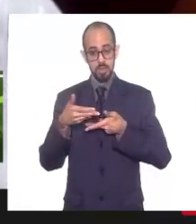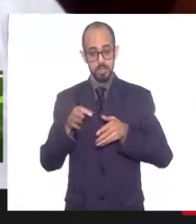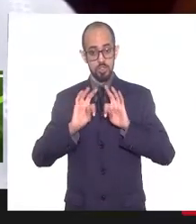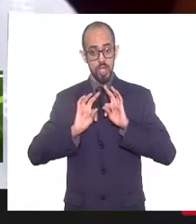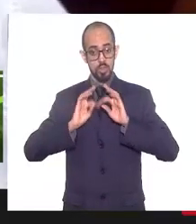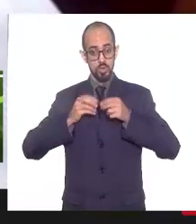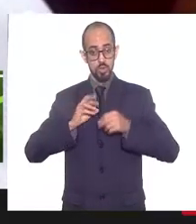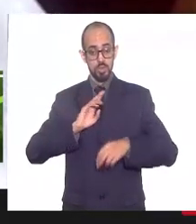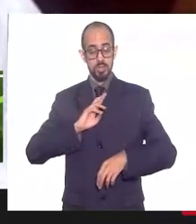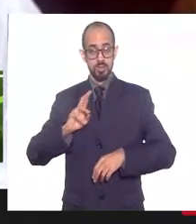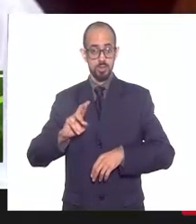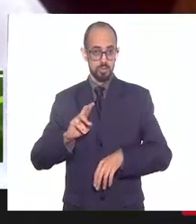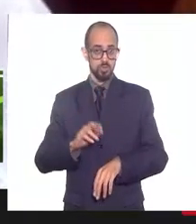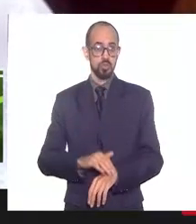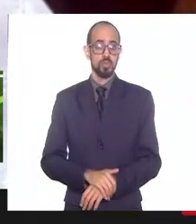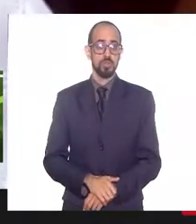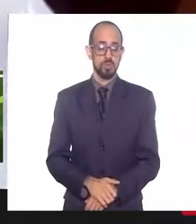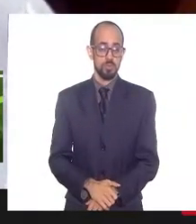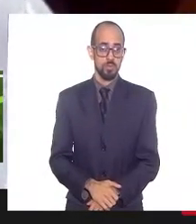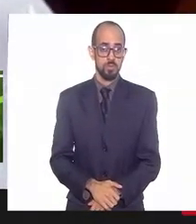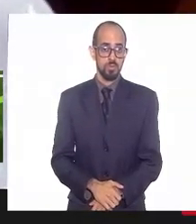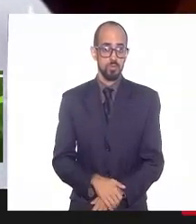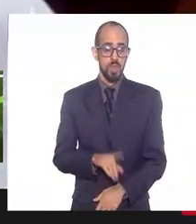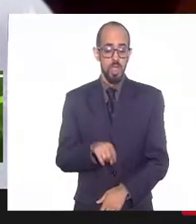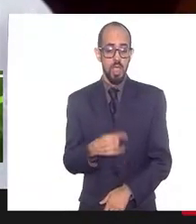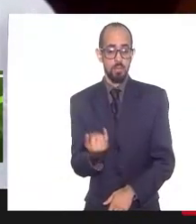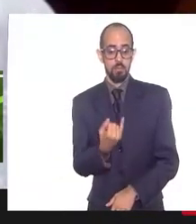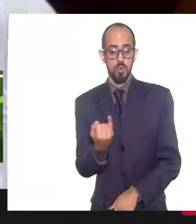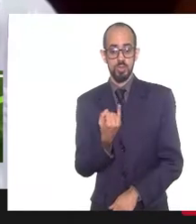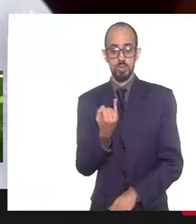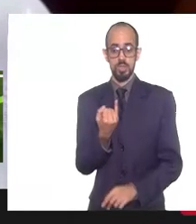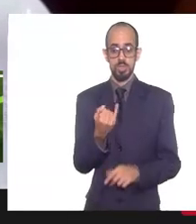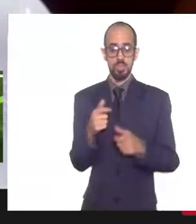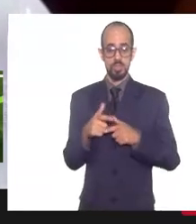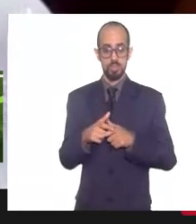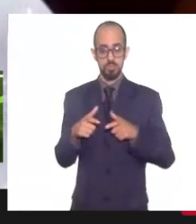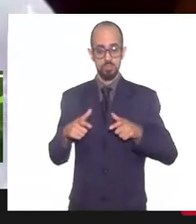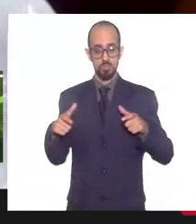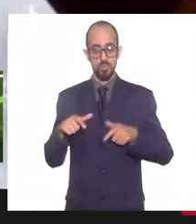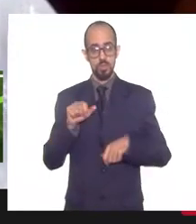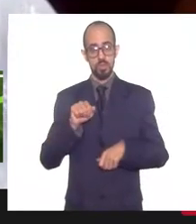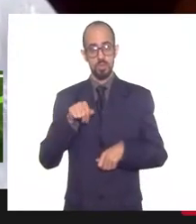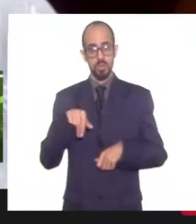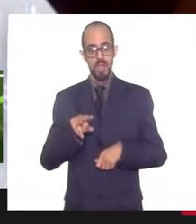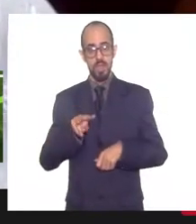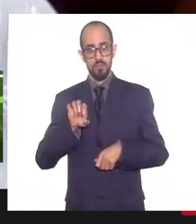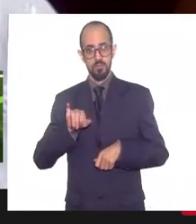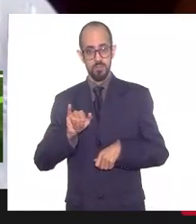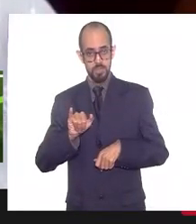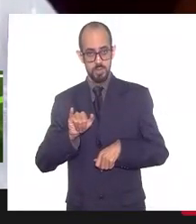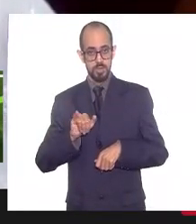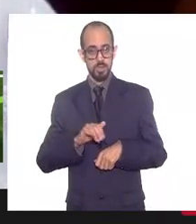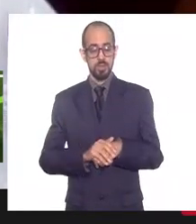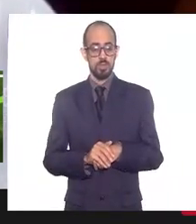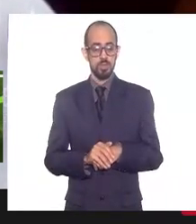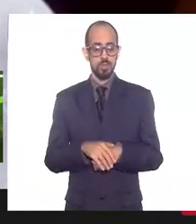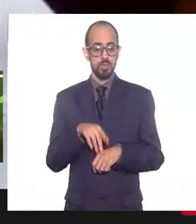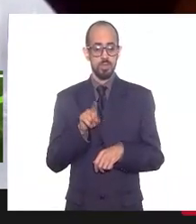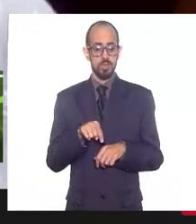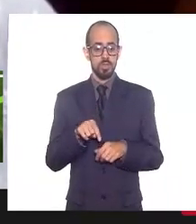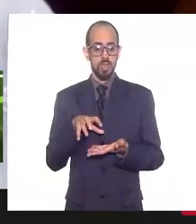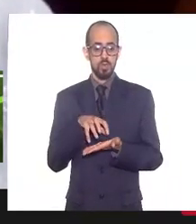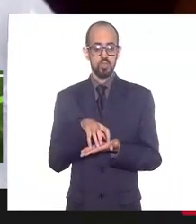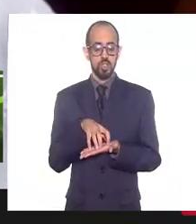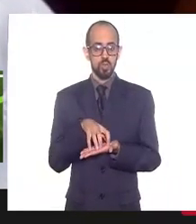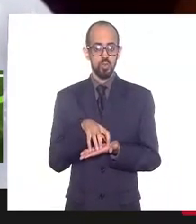as religiões. Né? Então, acho que é importante a ampliação do NAVE, que é o Núcleo de Atendimento